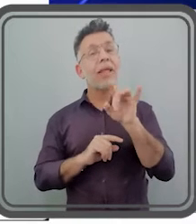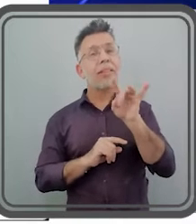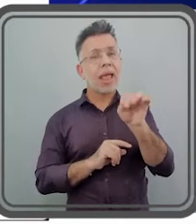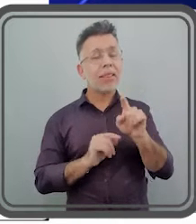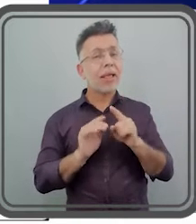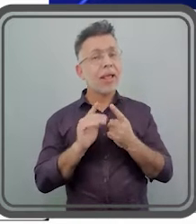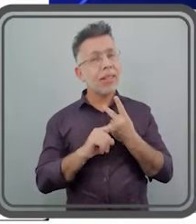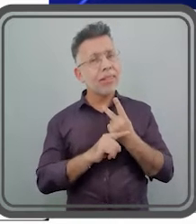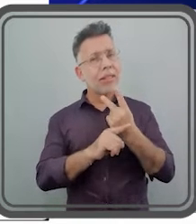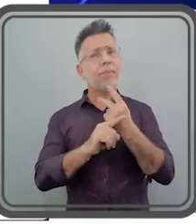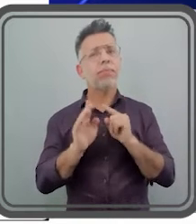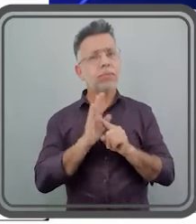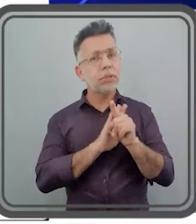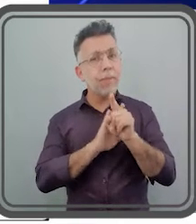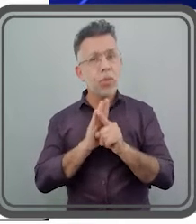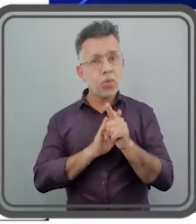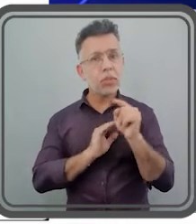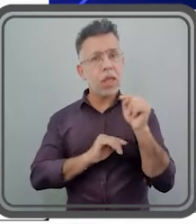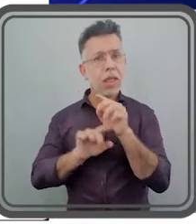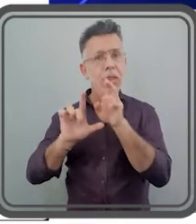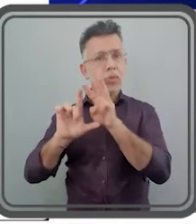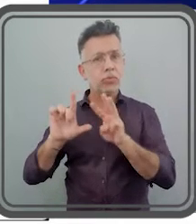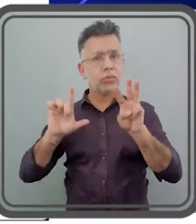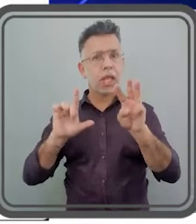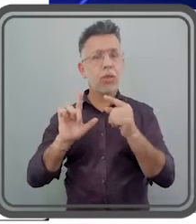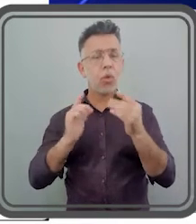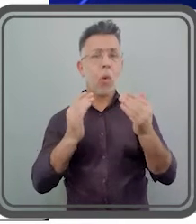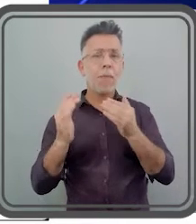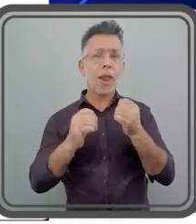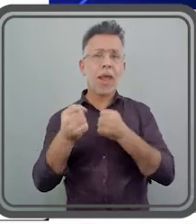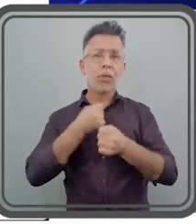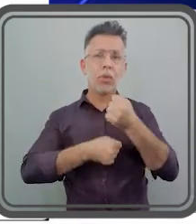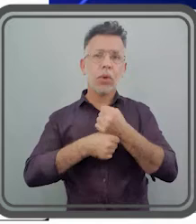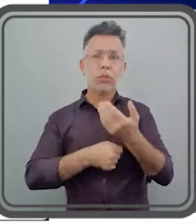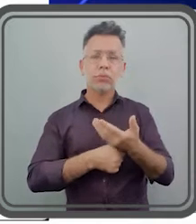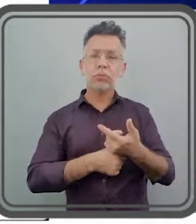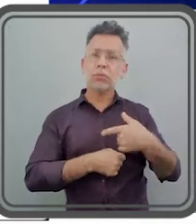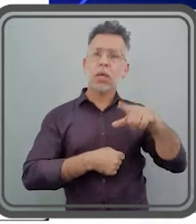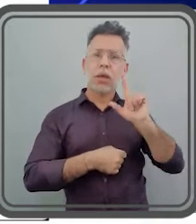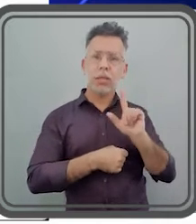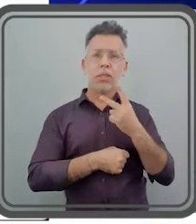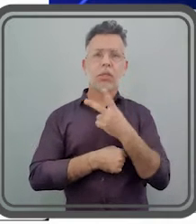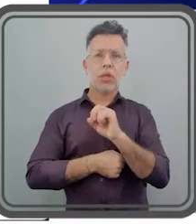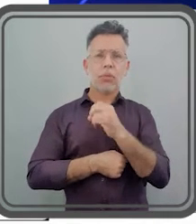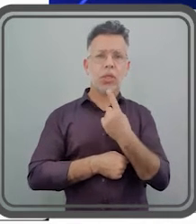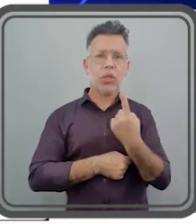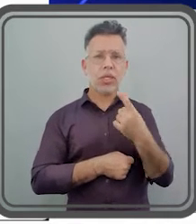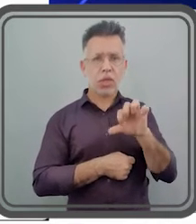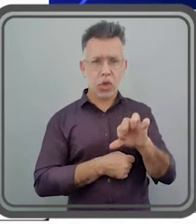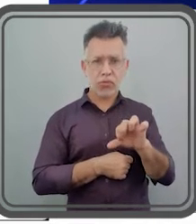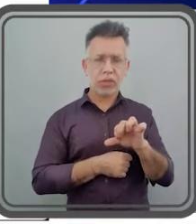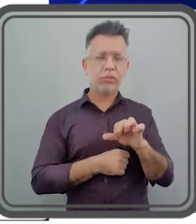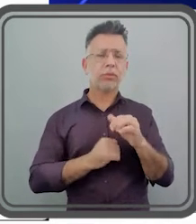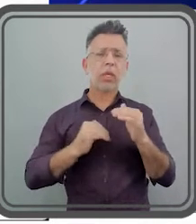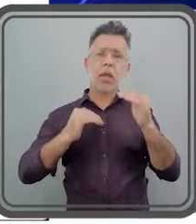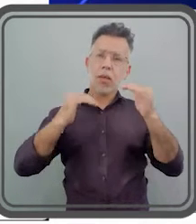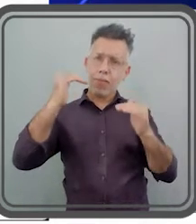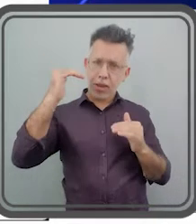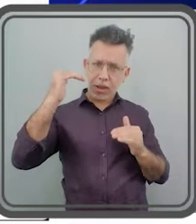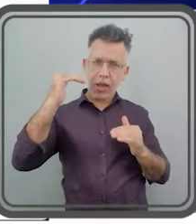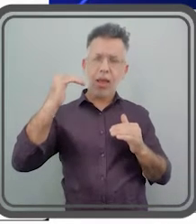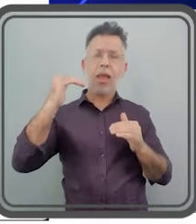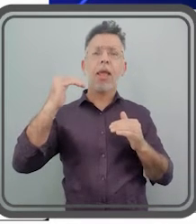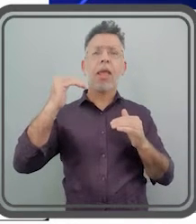muka então a pessoa na qual era o volume de buscas no site do cade comparado ao ano de 2019 Então a primeira parte da metade do gráfico para